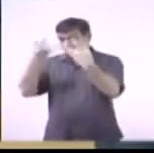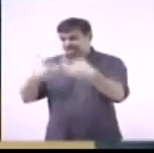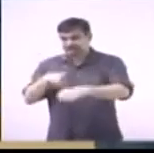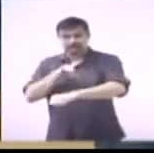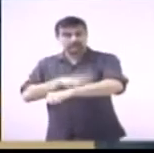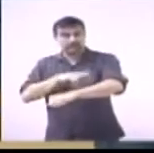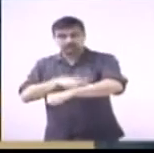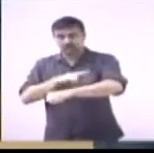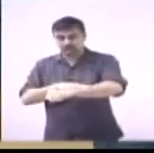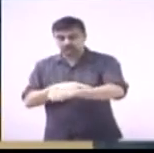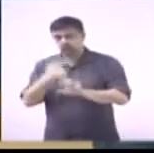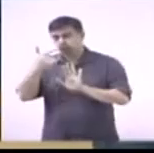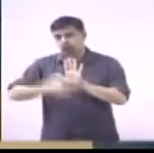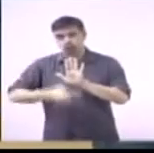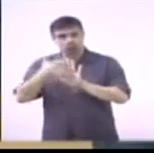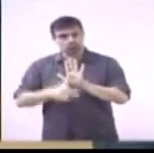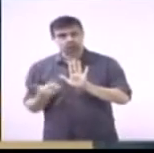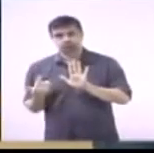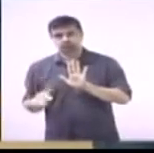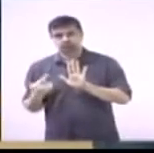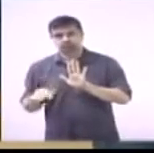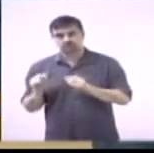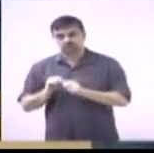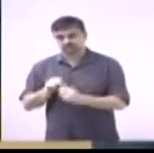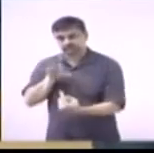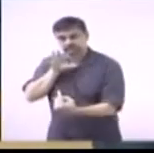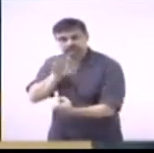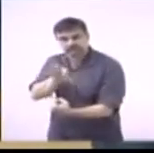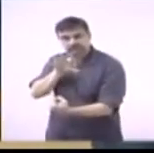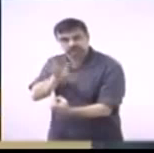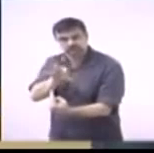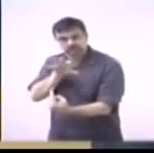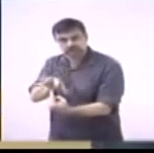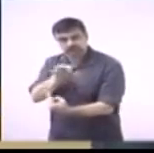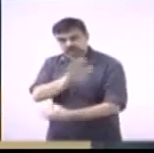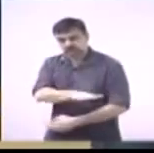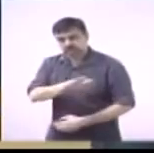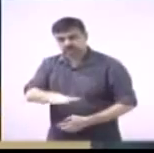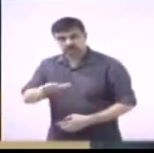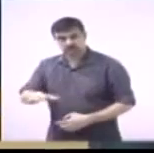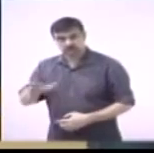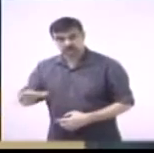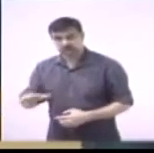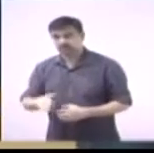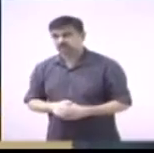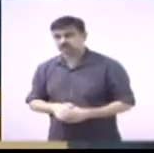banheiros, fala em induzir as crianças a